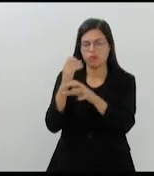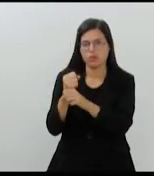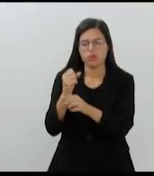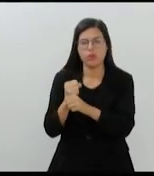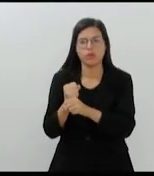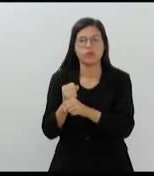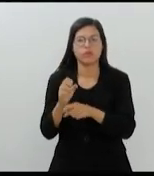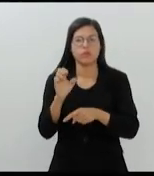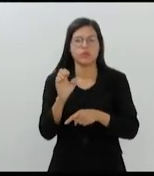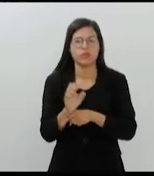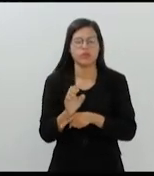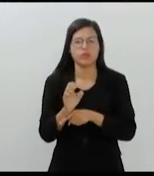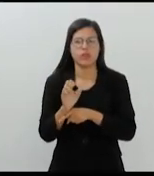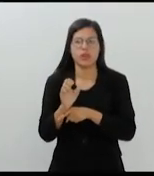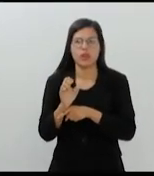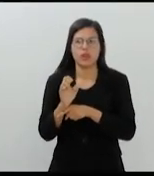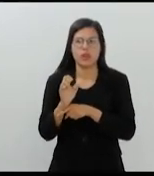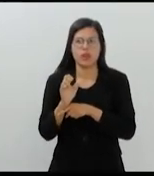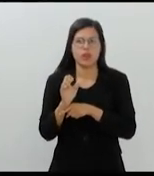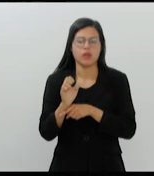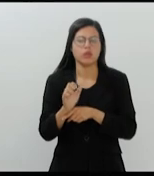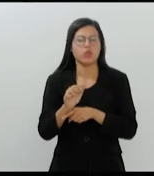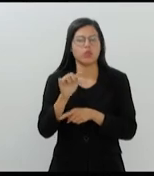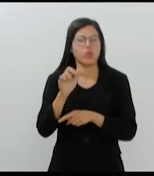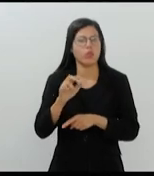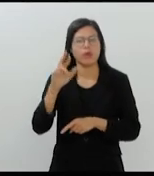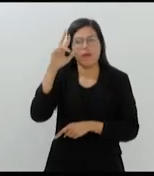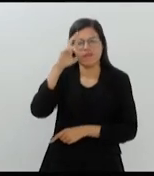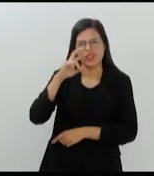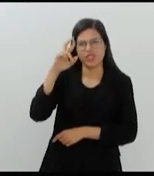a realização de uma auditoria